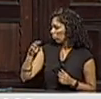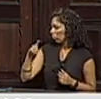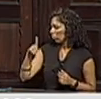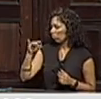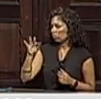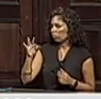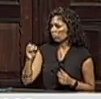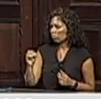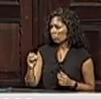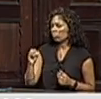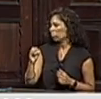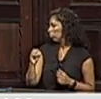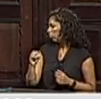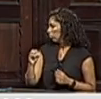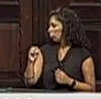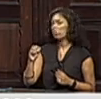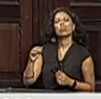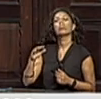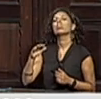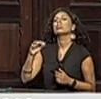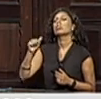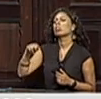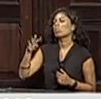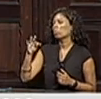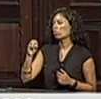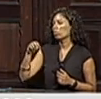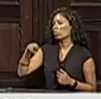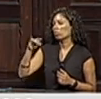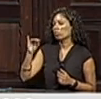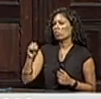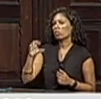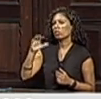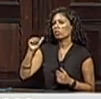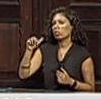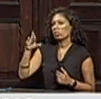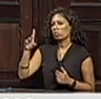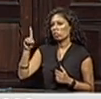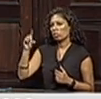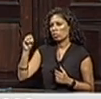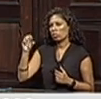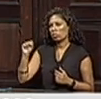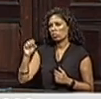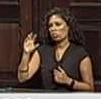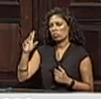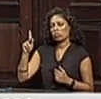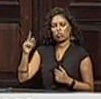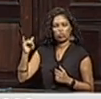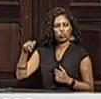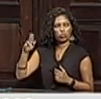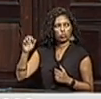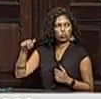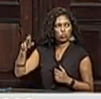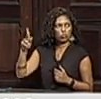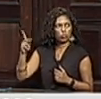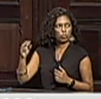deputado Bruno Dauari, deputado Carlos Macedo, deputado Carlos Osório, deputado Chiquinho da Mangueira.